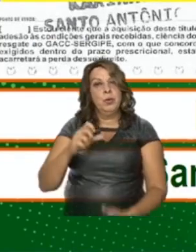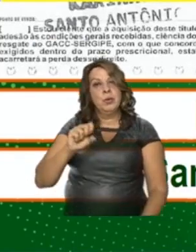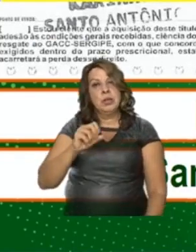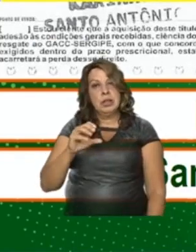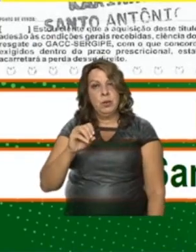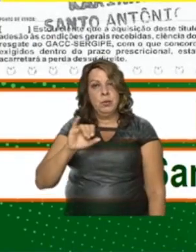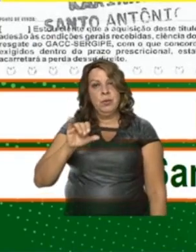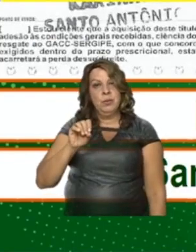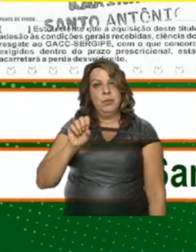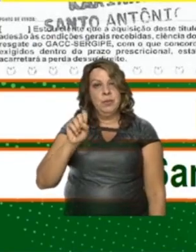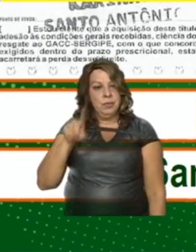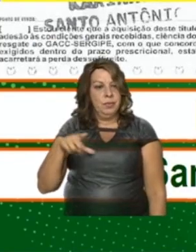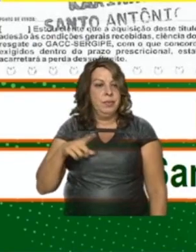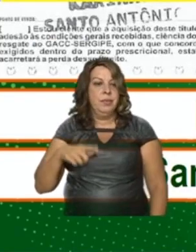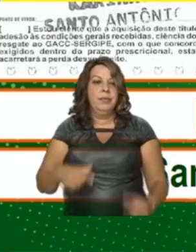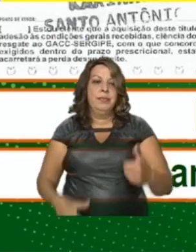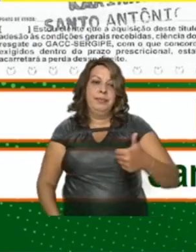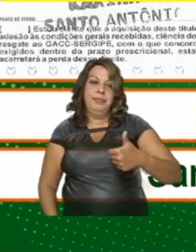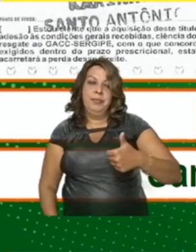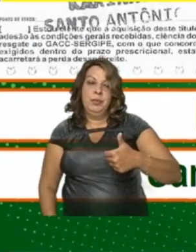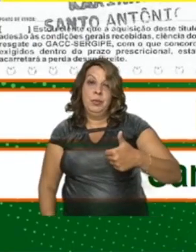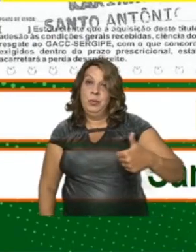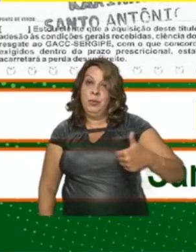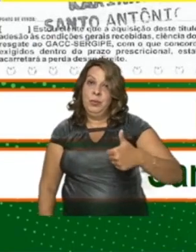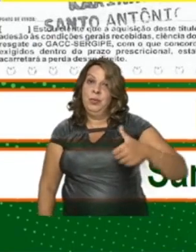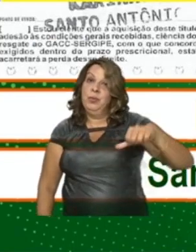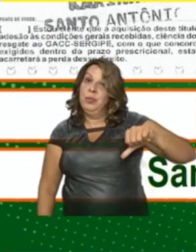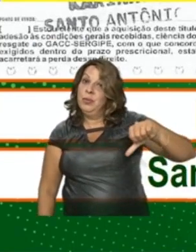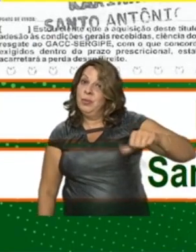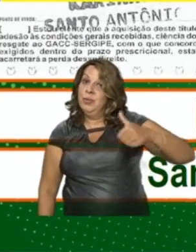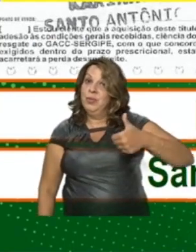Valdira. Tem R$500 aqui também para o contemplado